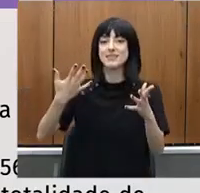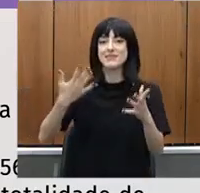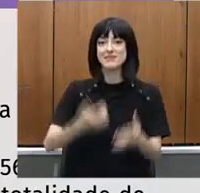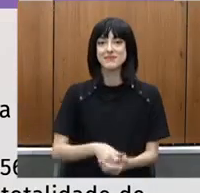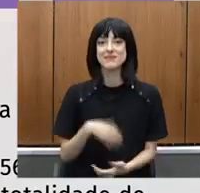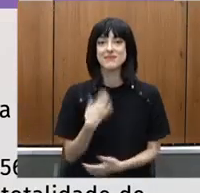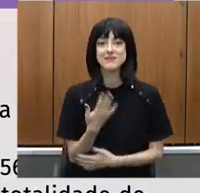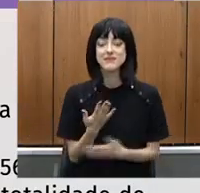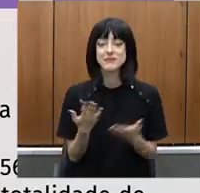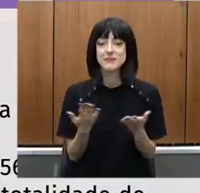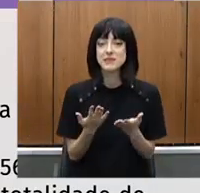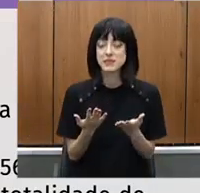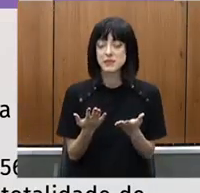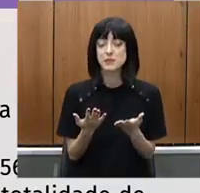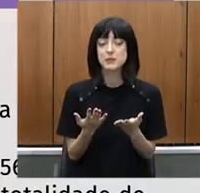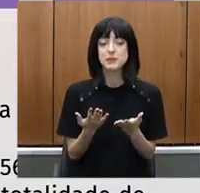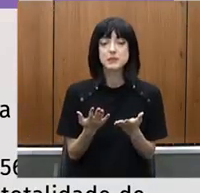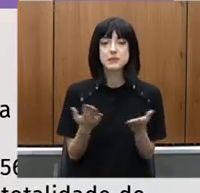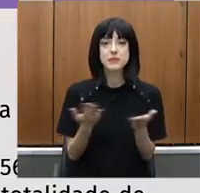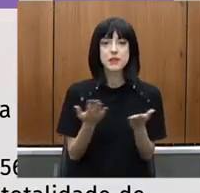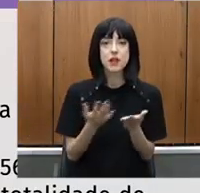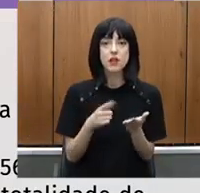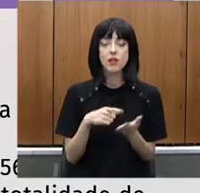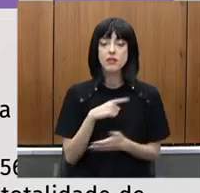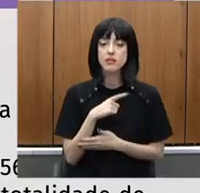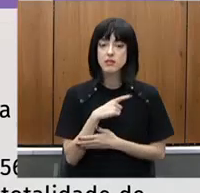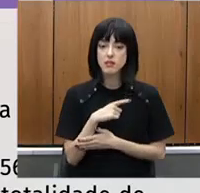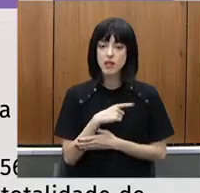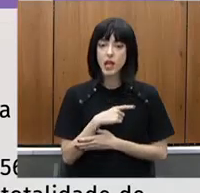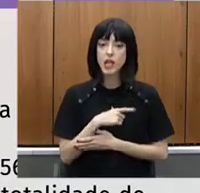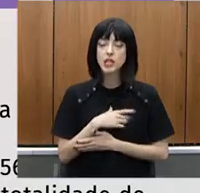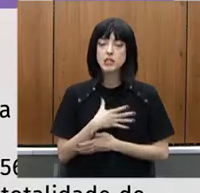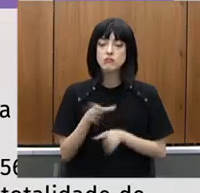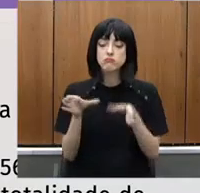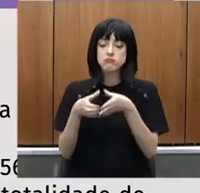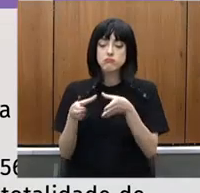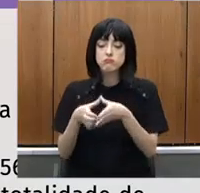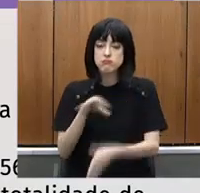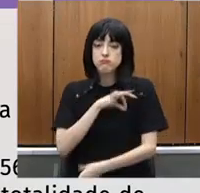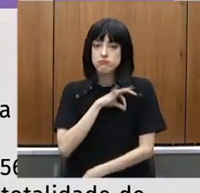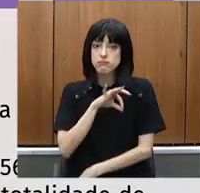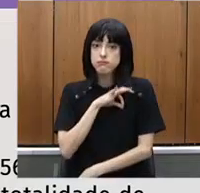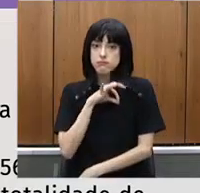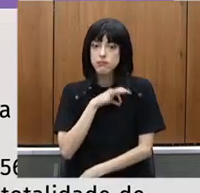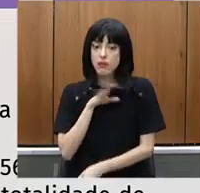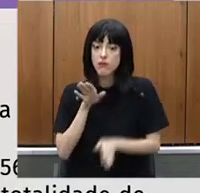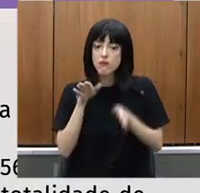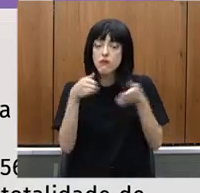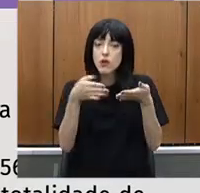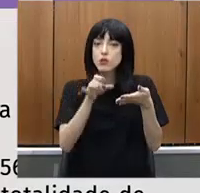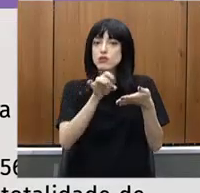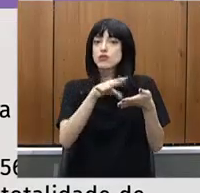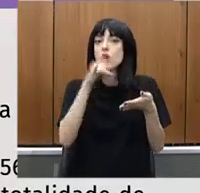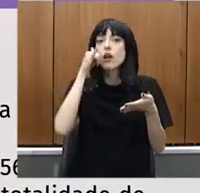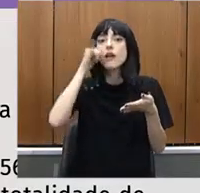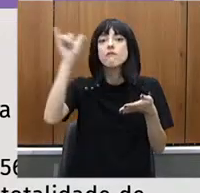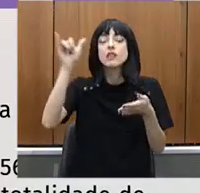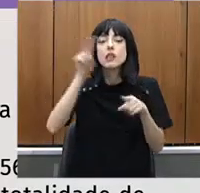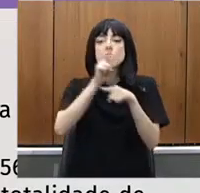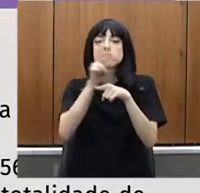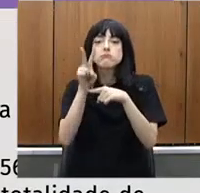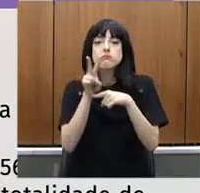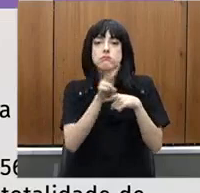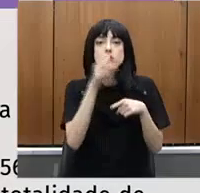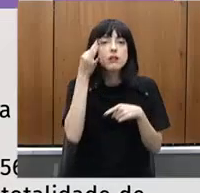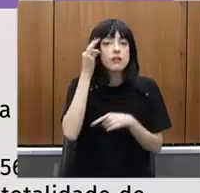Patrulha dedicada à violência a prevenção e violência doméstica essa patrulha né ela ela